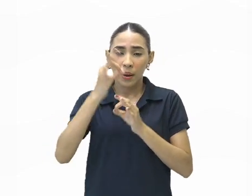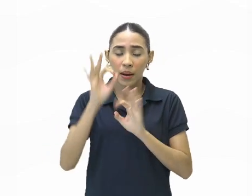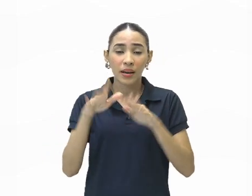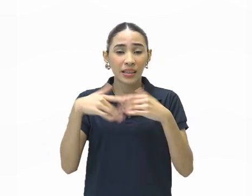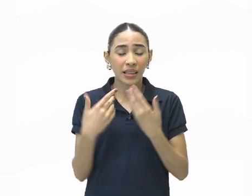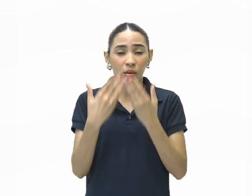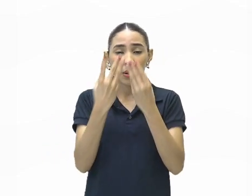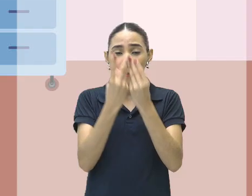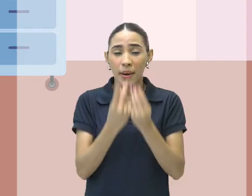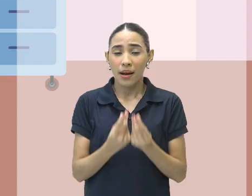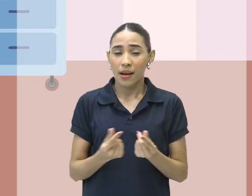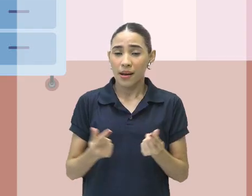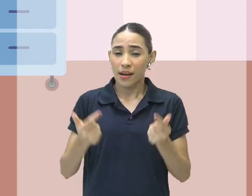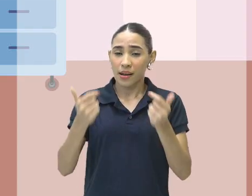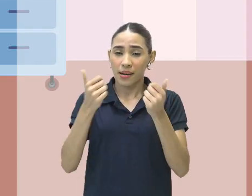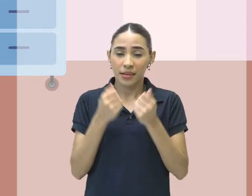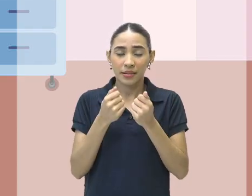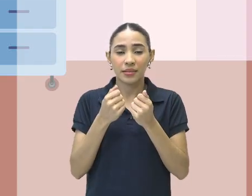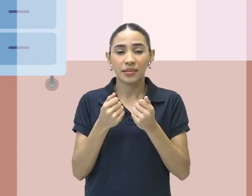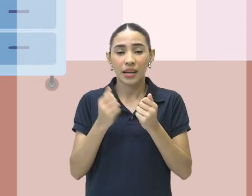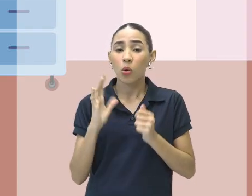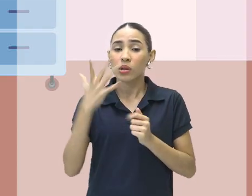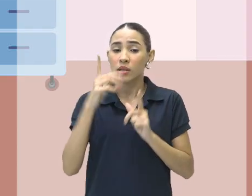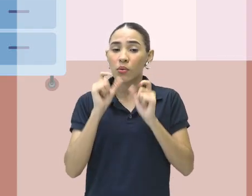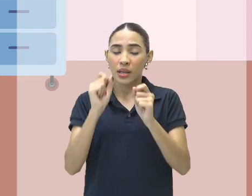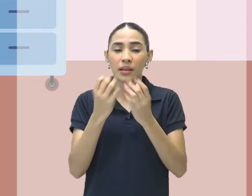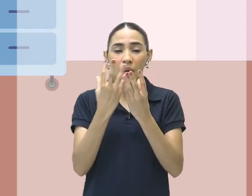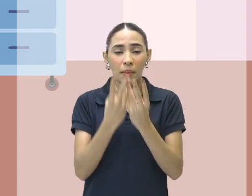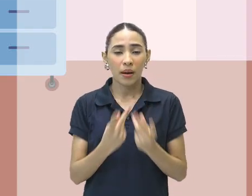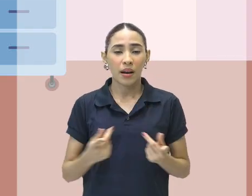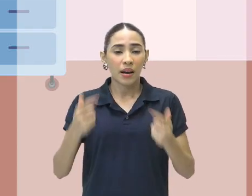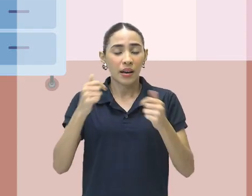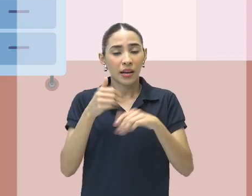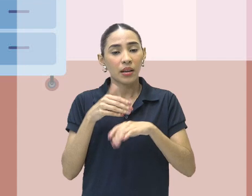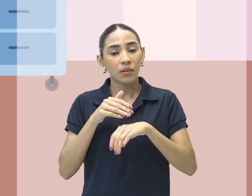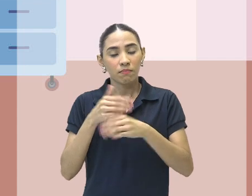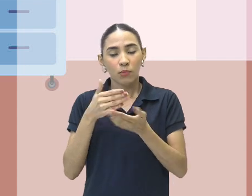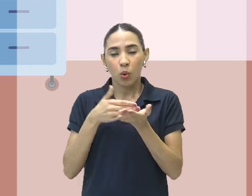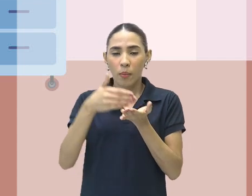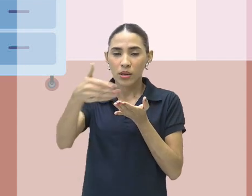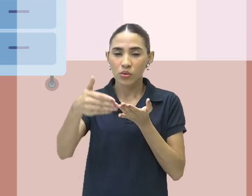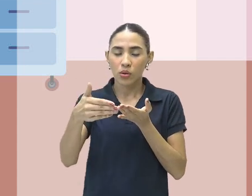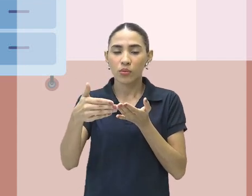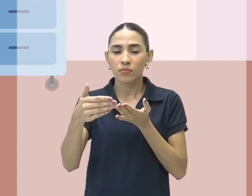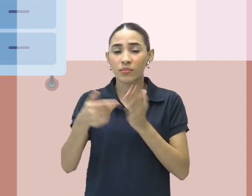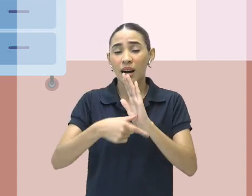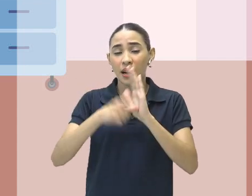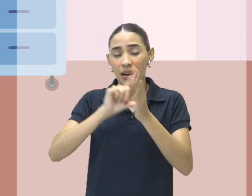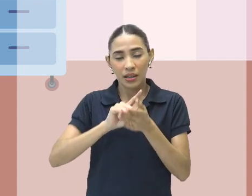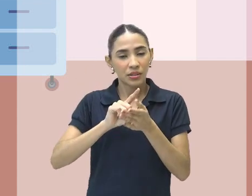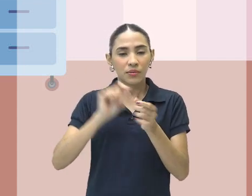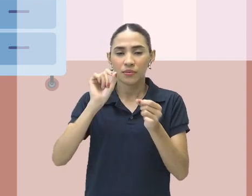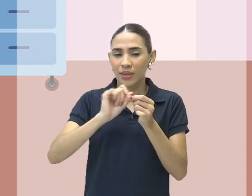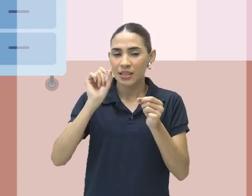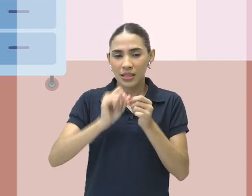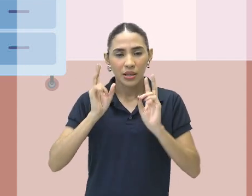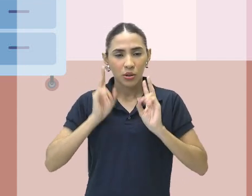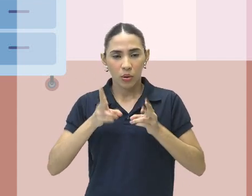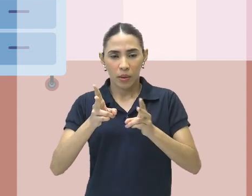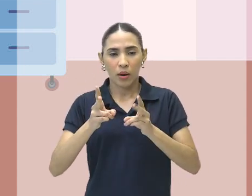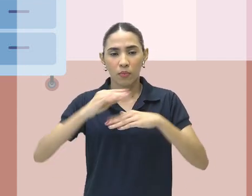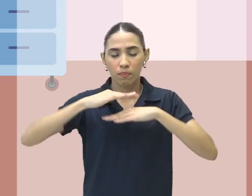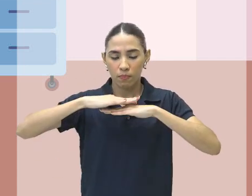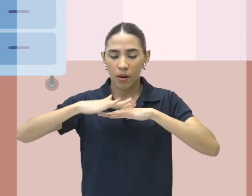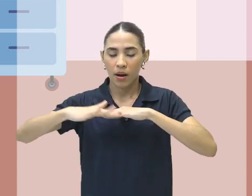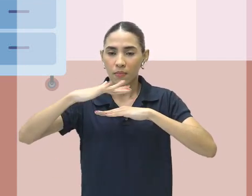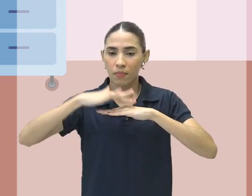desfez tudo, né? A situação final foi que ela desfez tudo e voltou a ter o que ela tinha, né? A ser o que ela era, tecer como